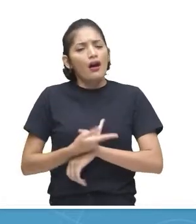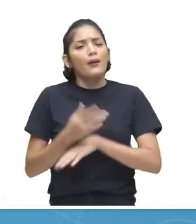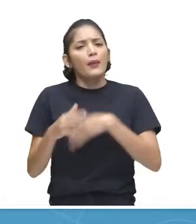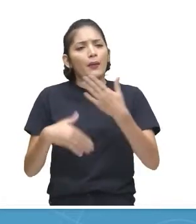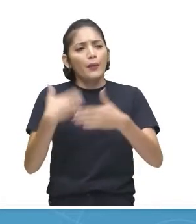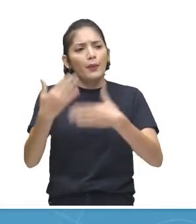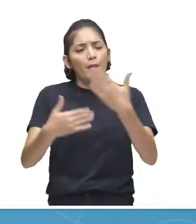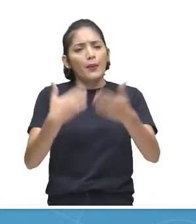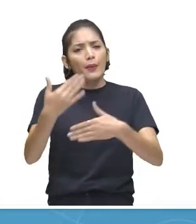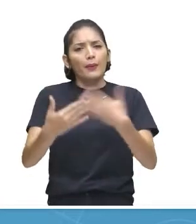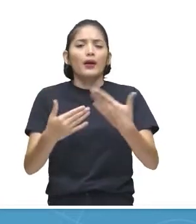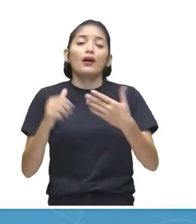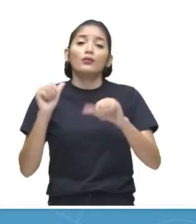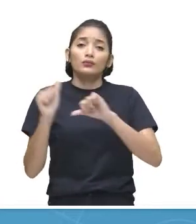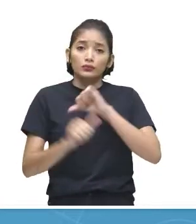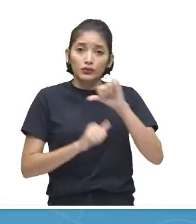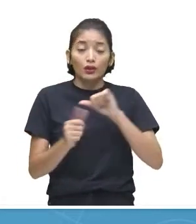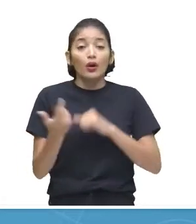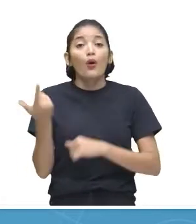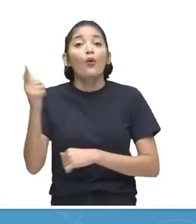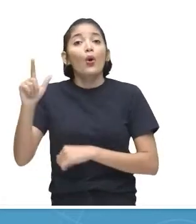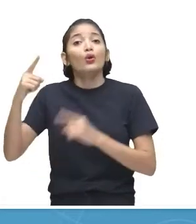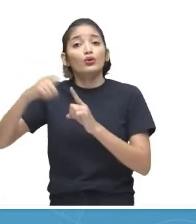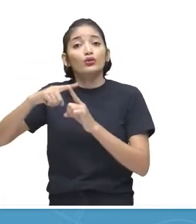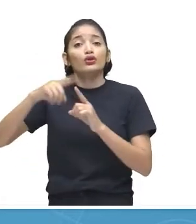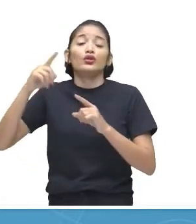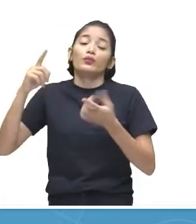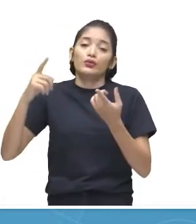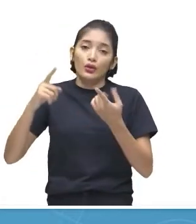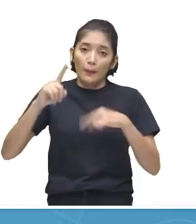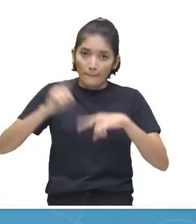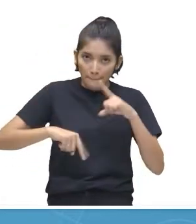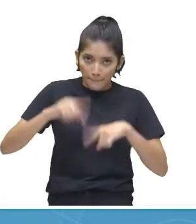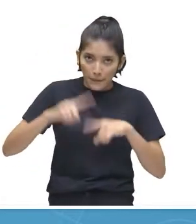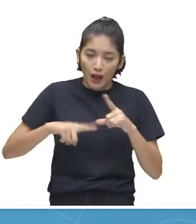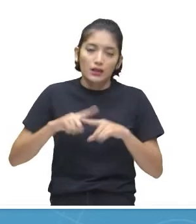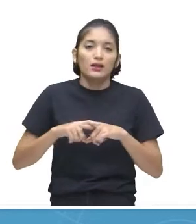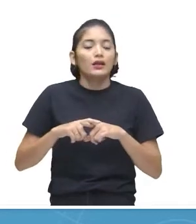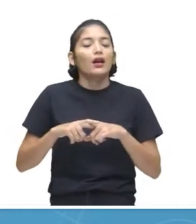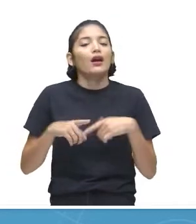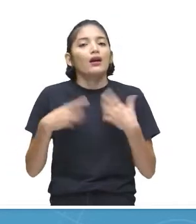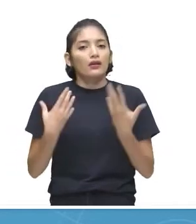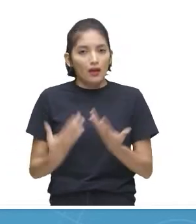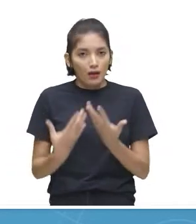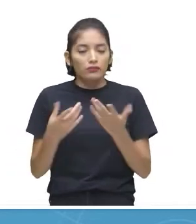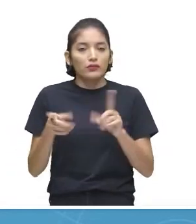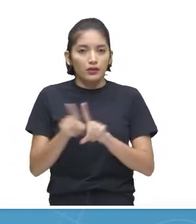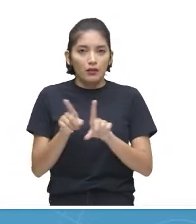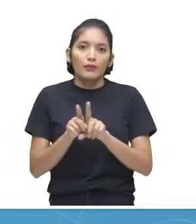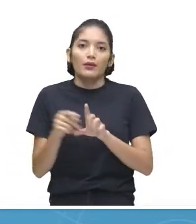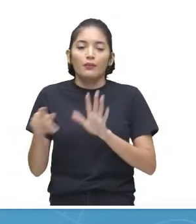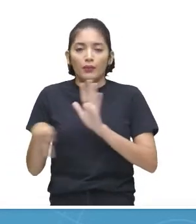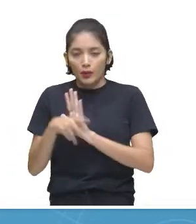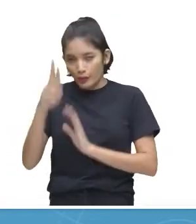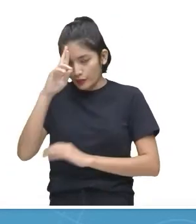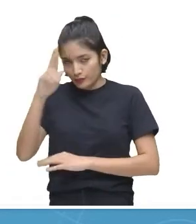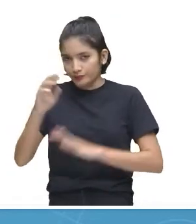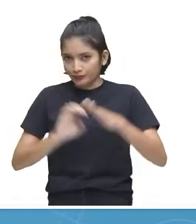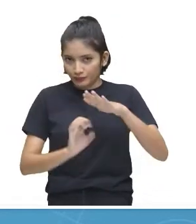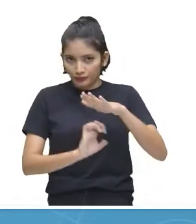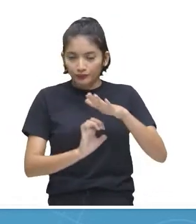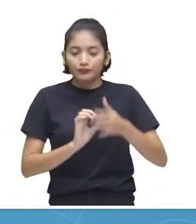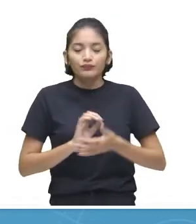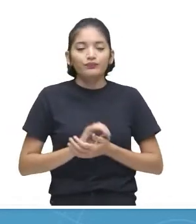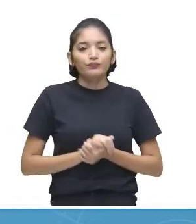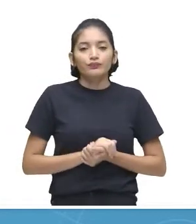que vai ser feita a troca por um outro material, um outro metal muito mais rentável, lucrável para, né, o dono da empresa. Outras